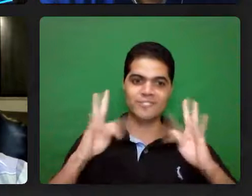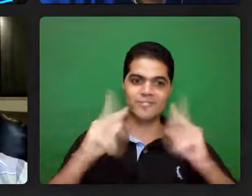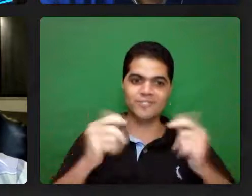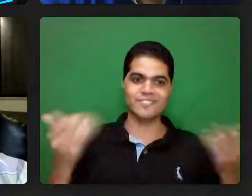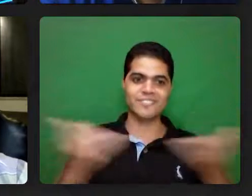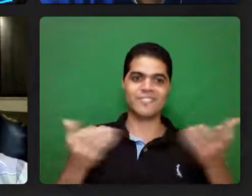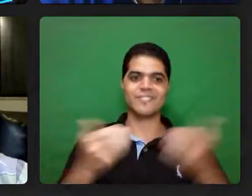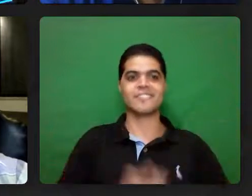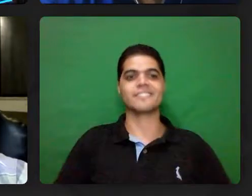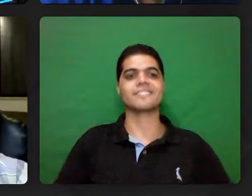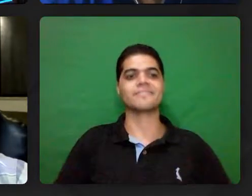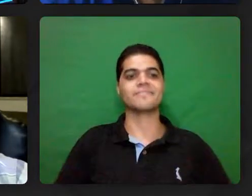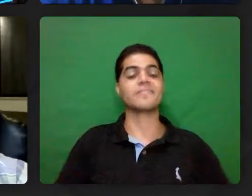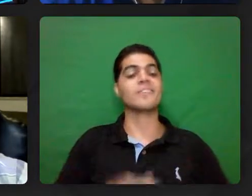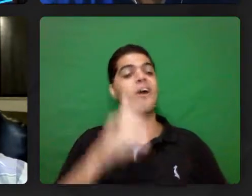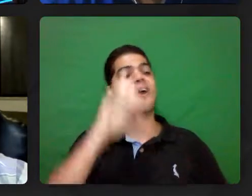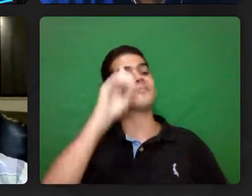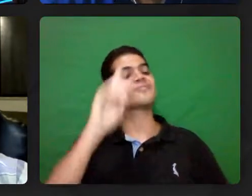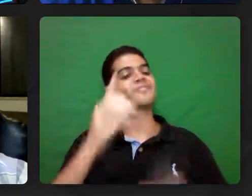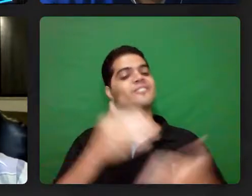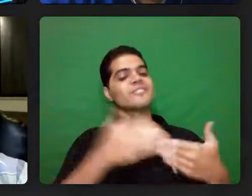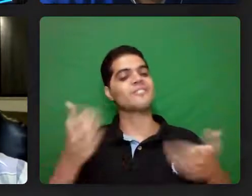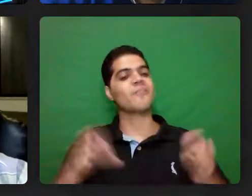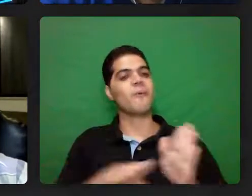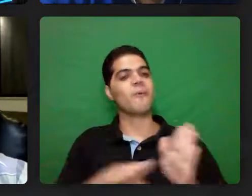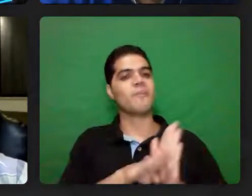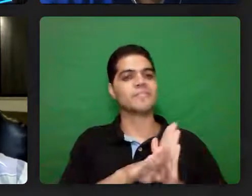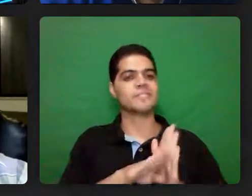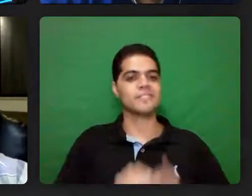dia? Boa noite, Ana. Boa noite,